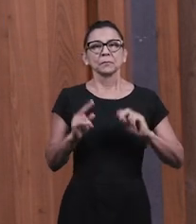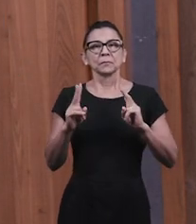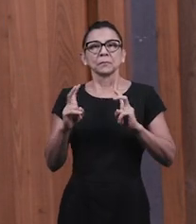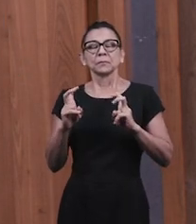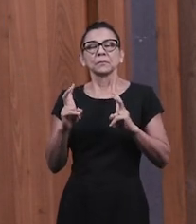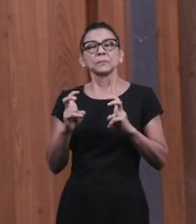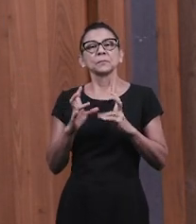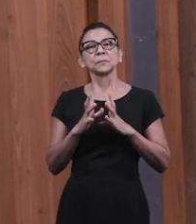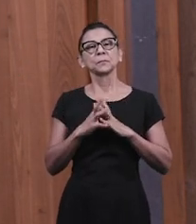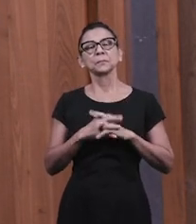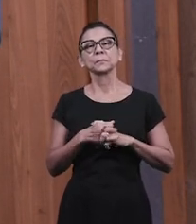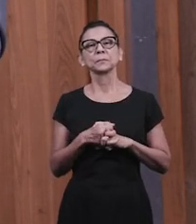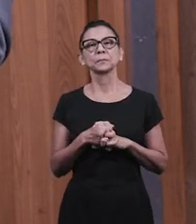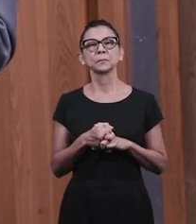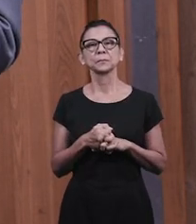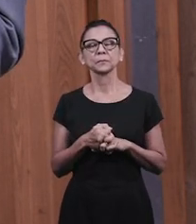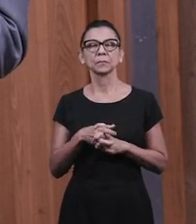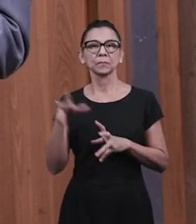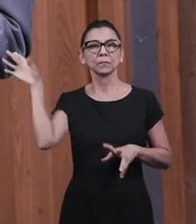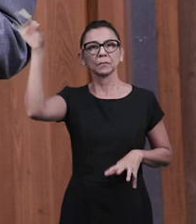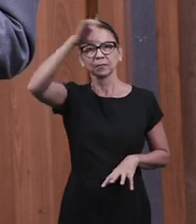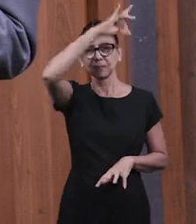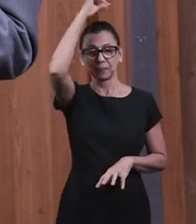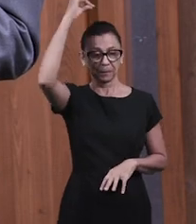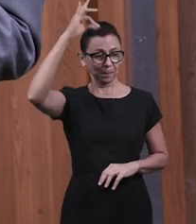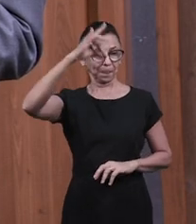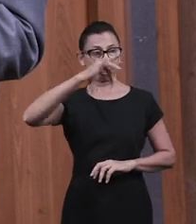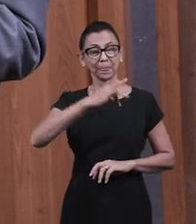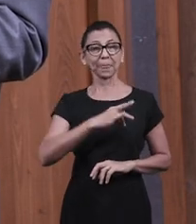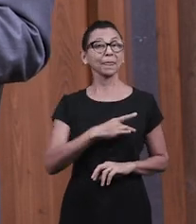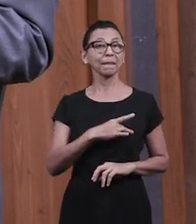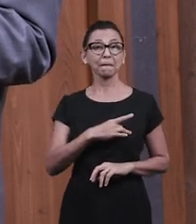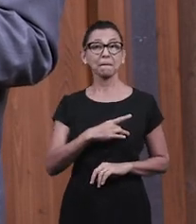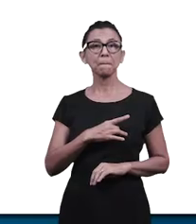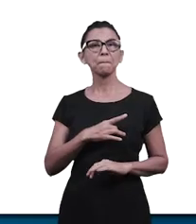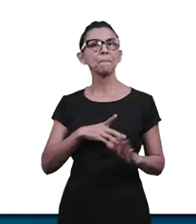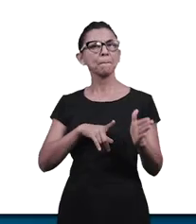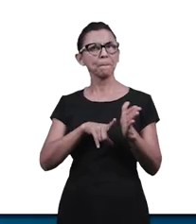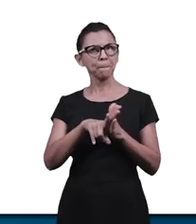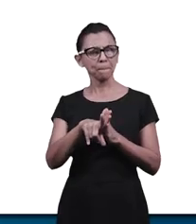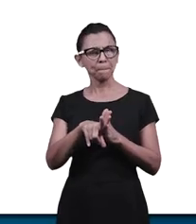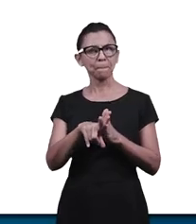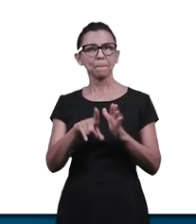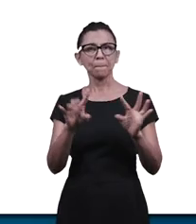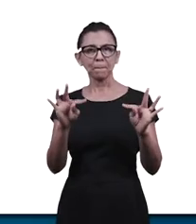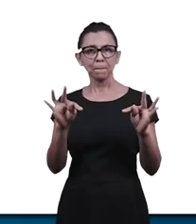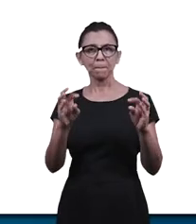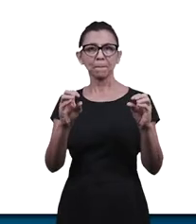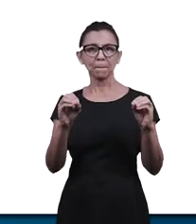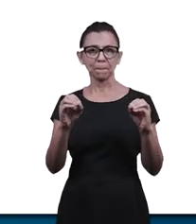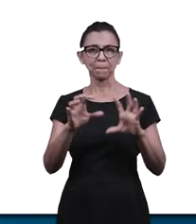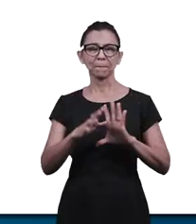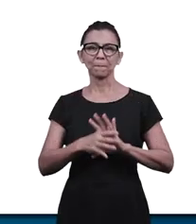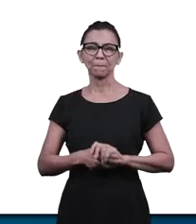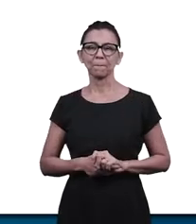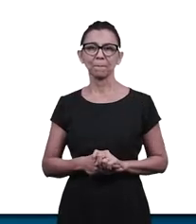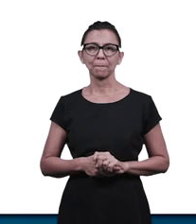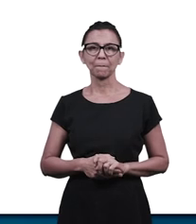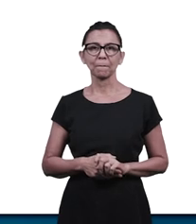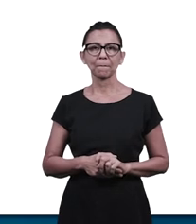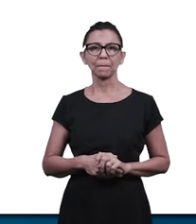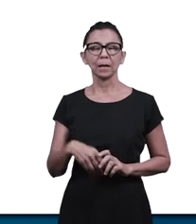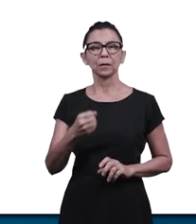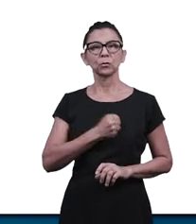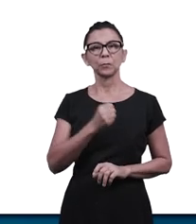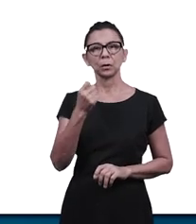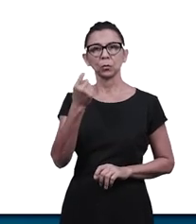a expressão aqui voltada para o batismo com o Espírito Santo. E essa pergunta é também para todos. A pergunta